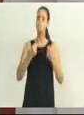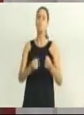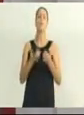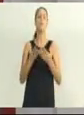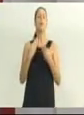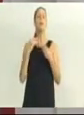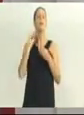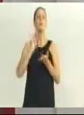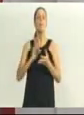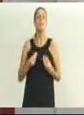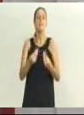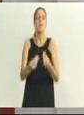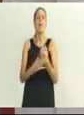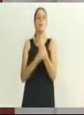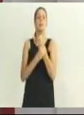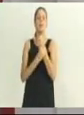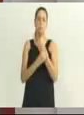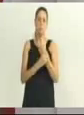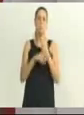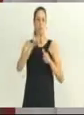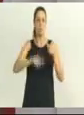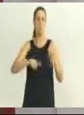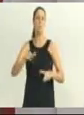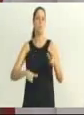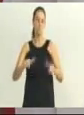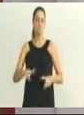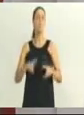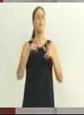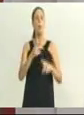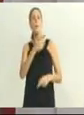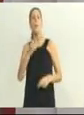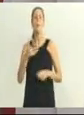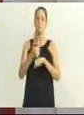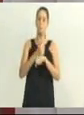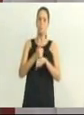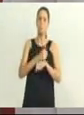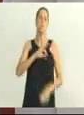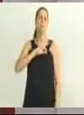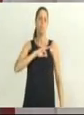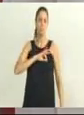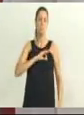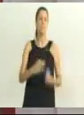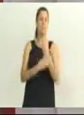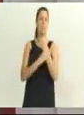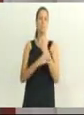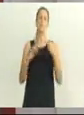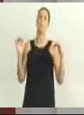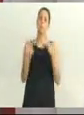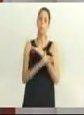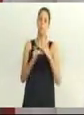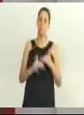assim como a grande maioria dos agentes de trânsito, não mede esforço para garantir a segurança no trânsito da nossa cidade. Seria isso, seu presidente.